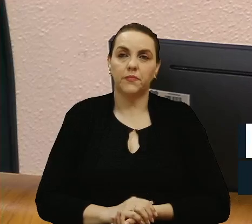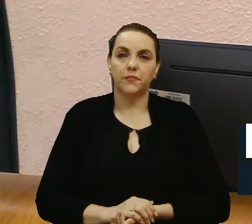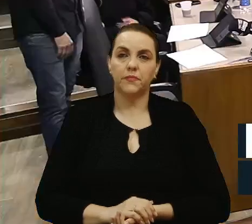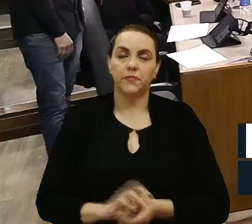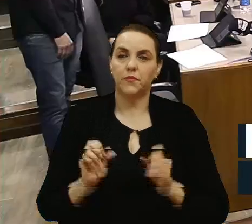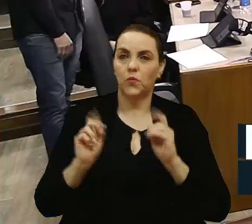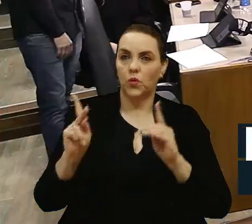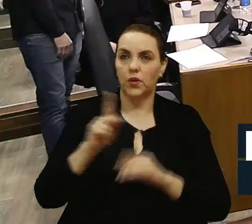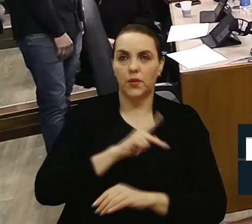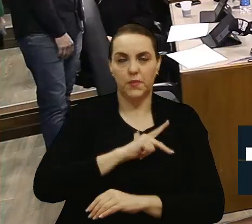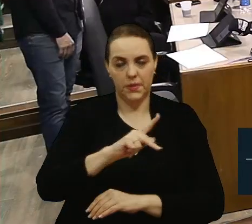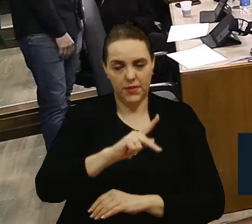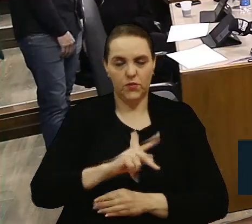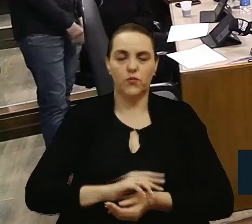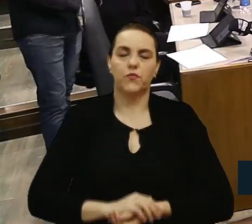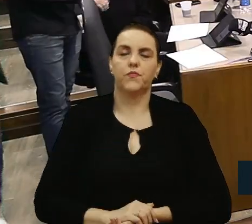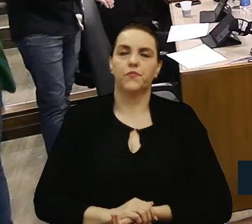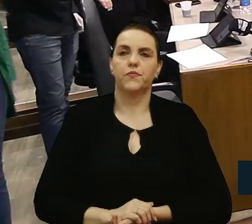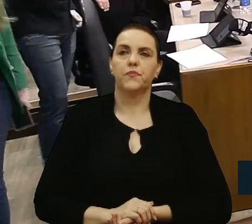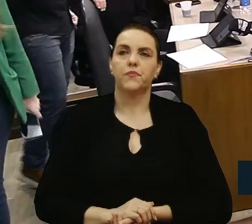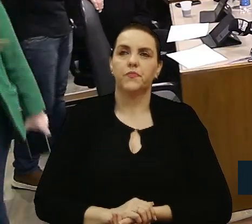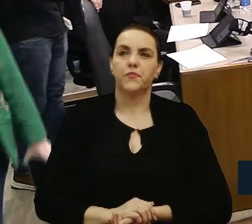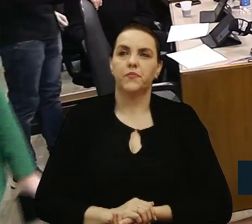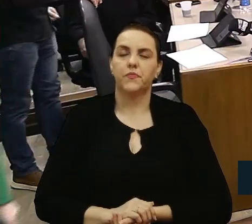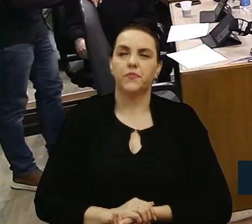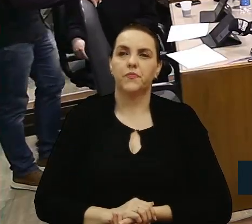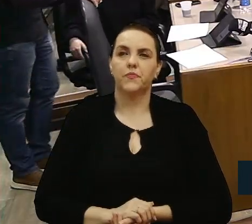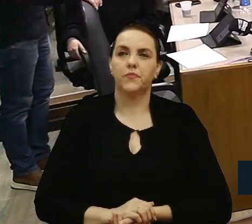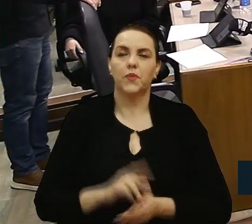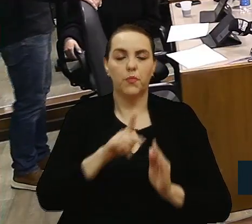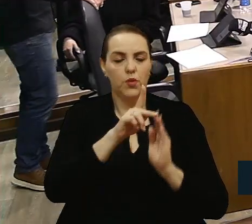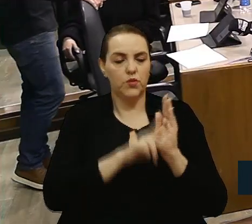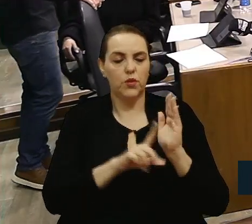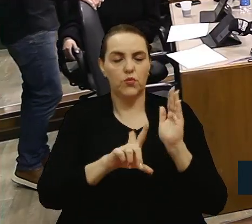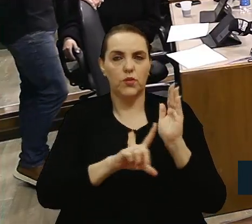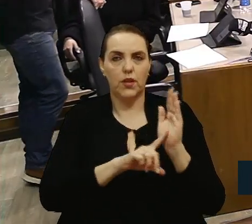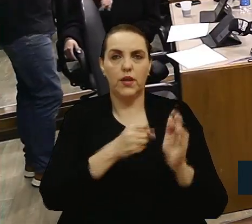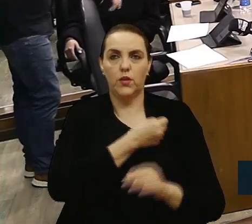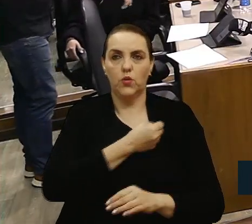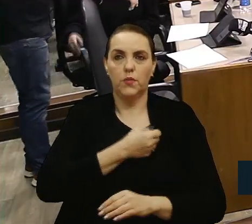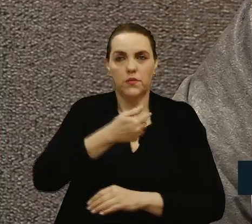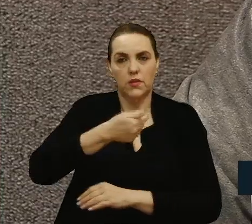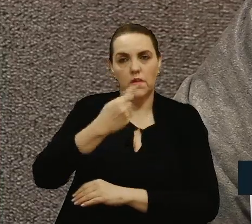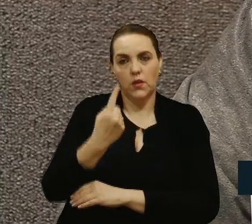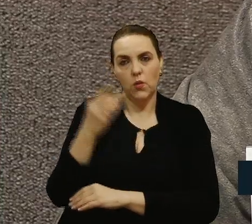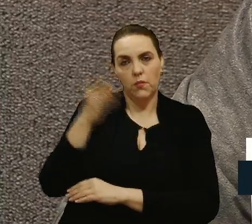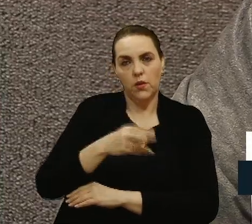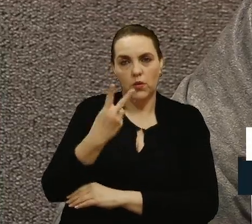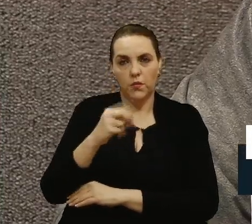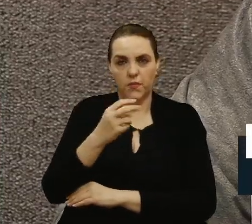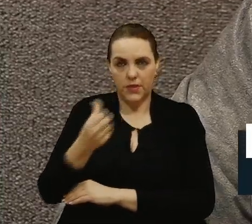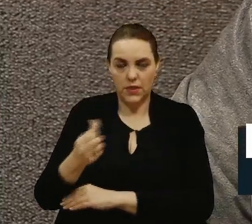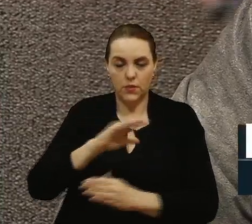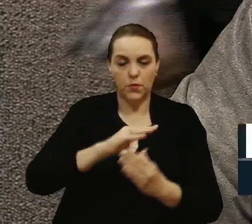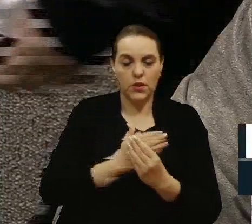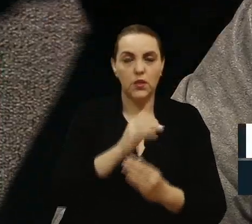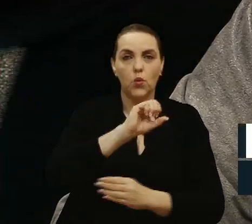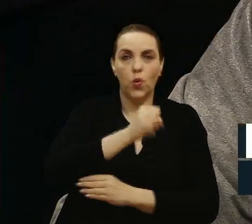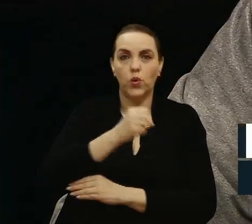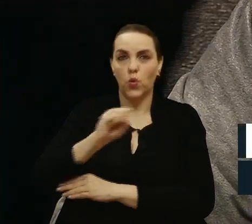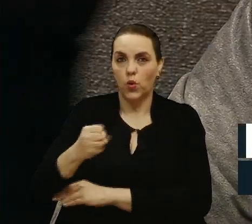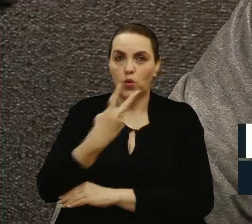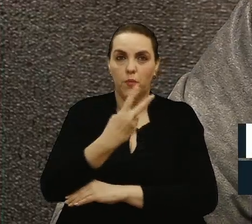Não, senhor presidente, referente ao projeto de lei 71/2026, do processo